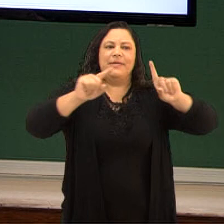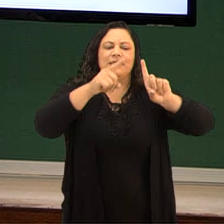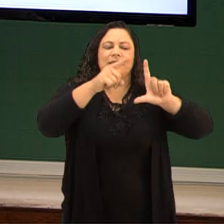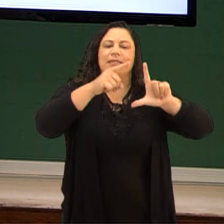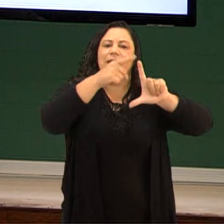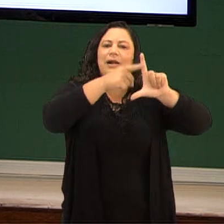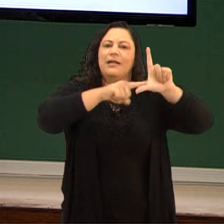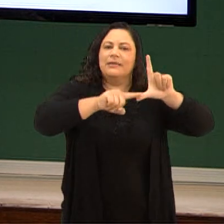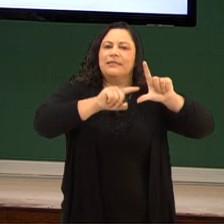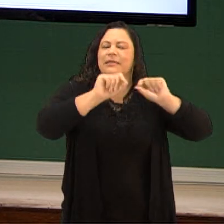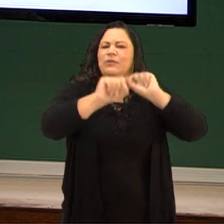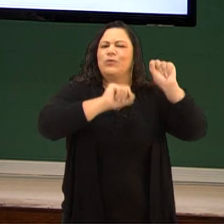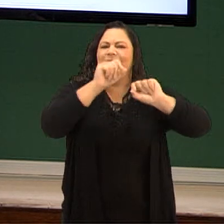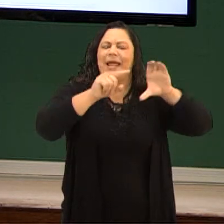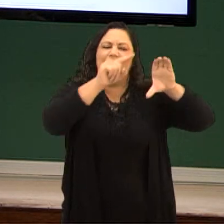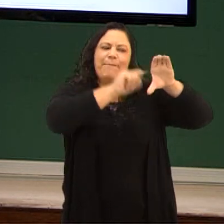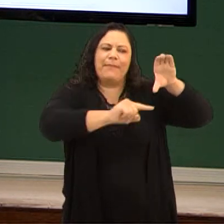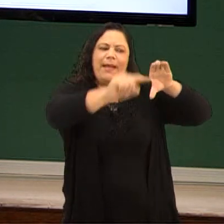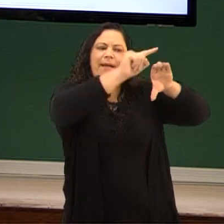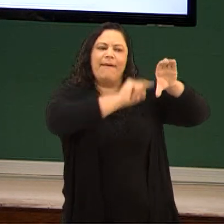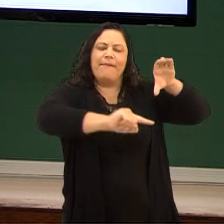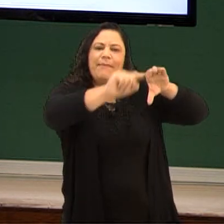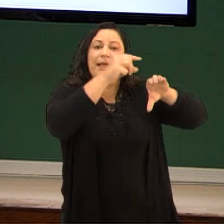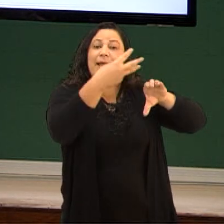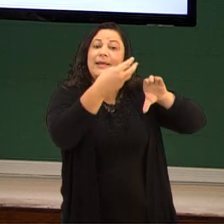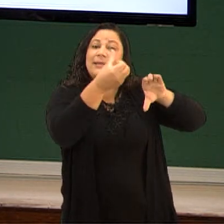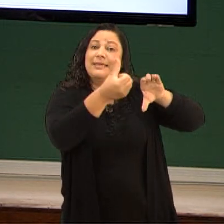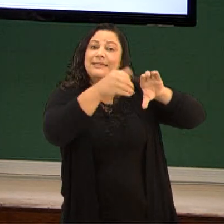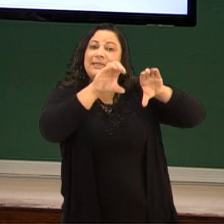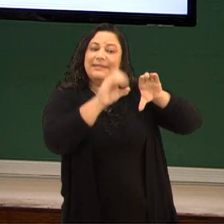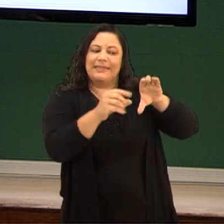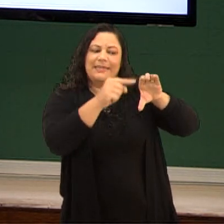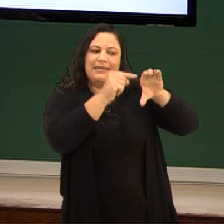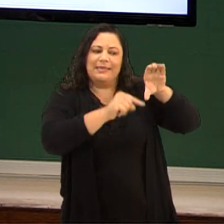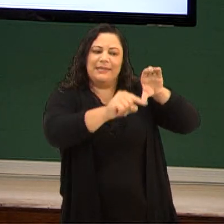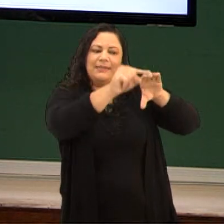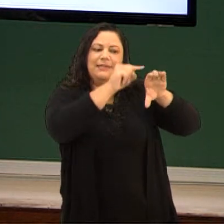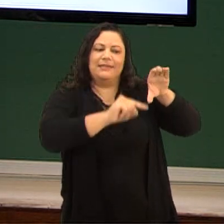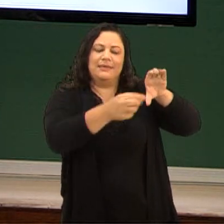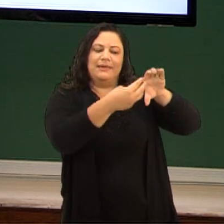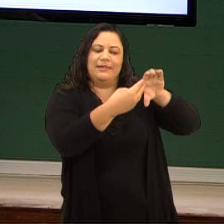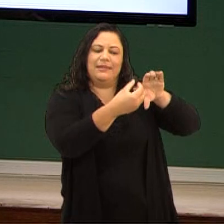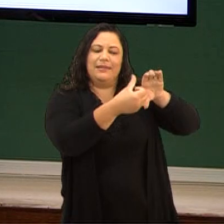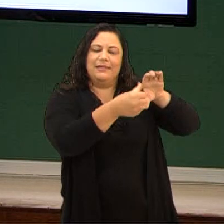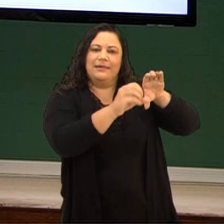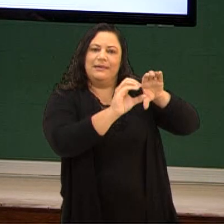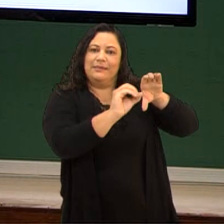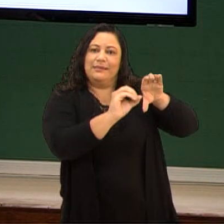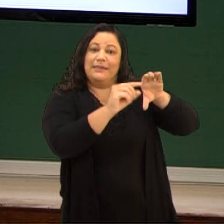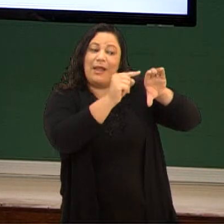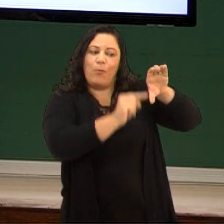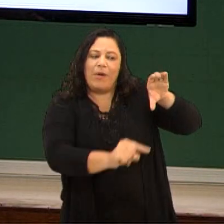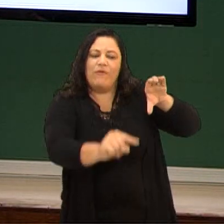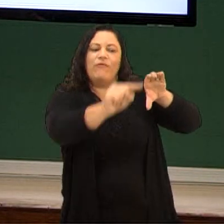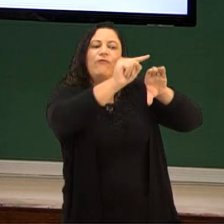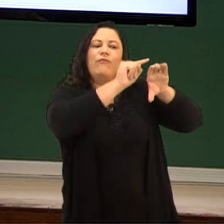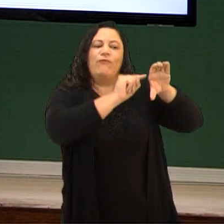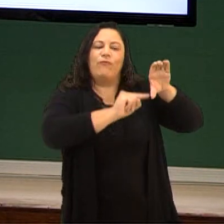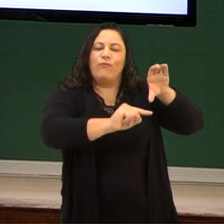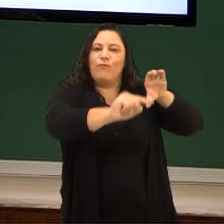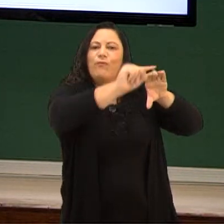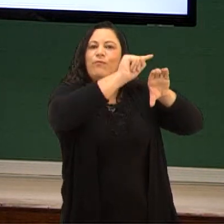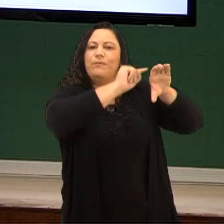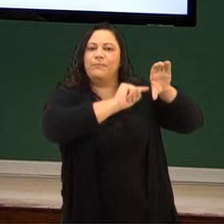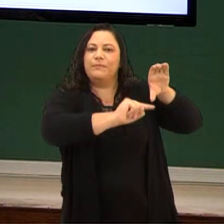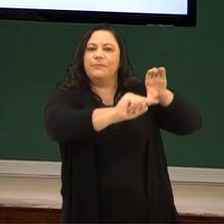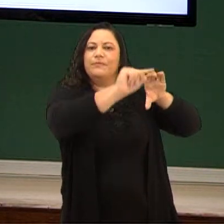ou seja, será o quê? 360 graus. A angulação dessa volta completa nesse objeto circular,